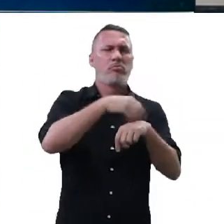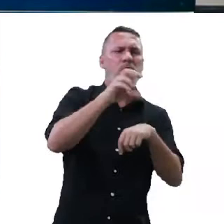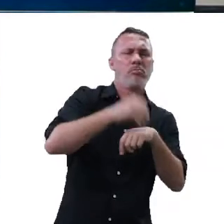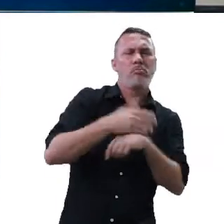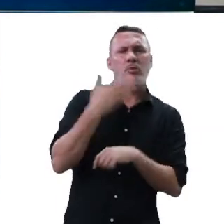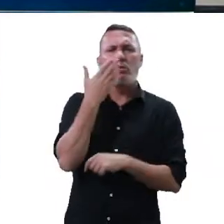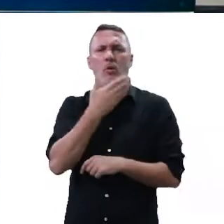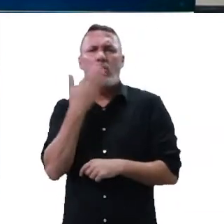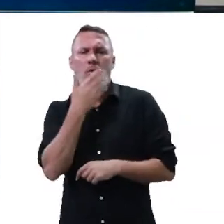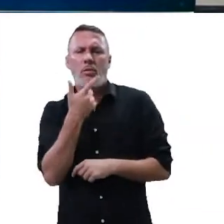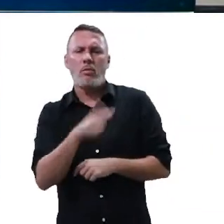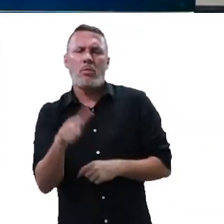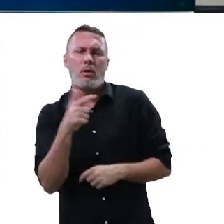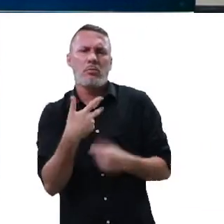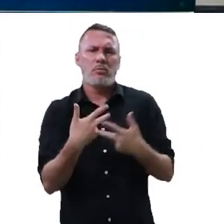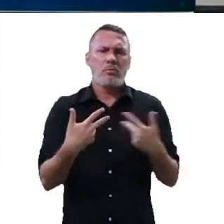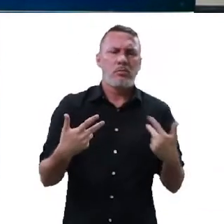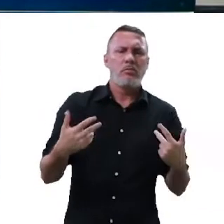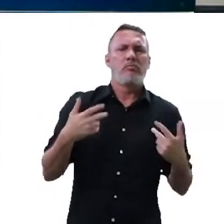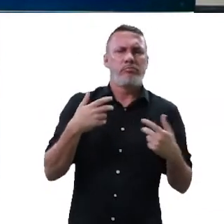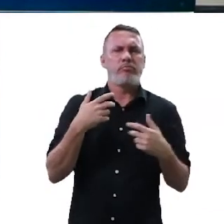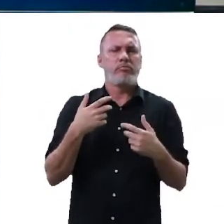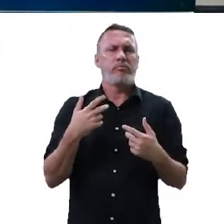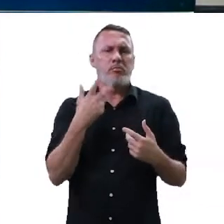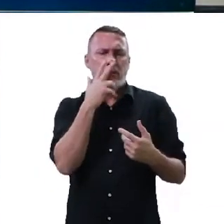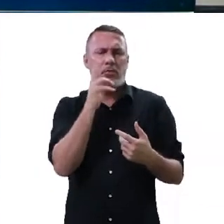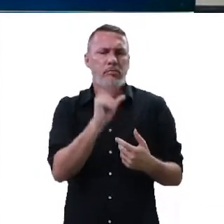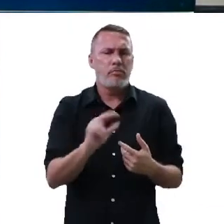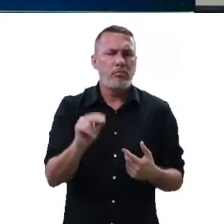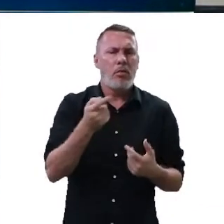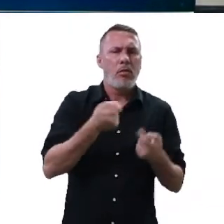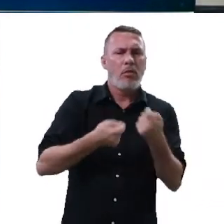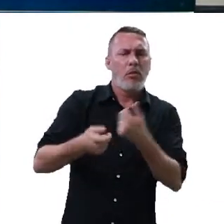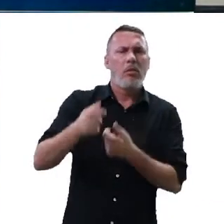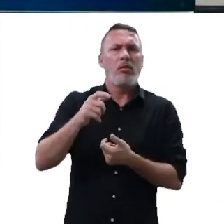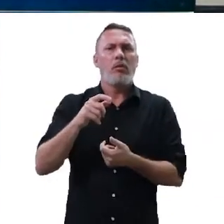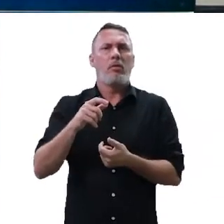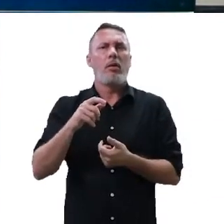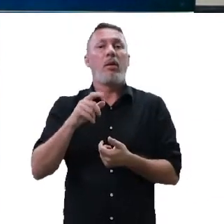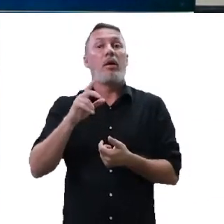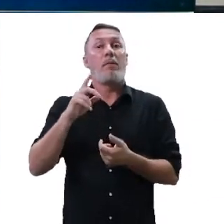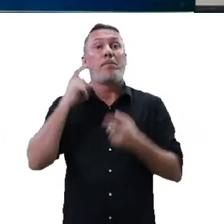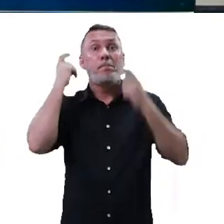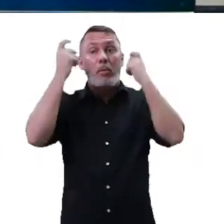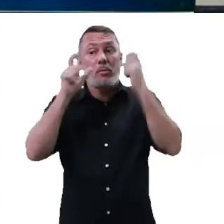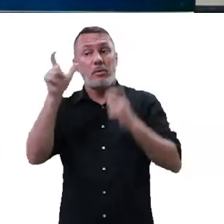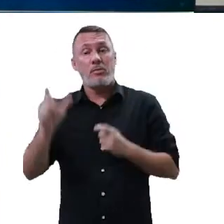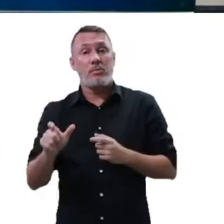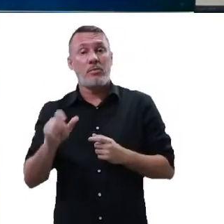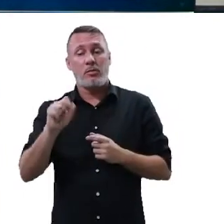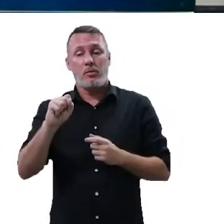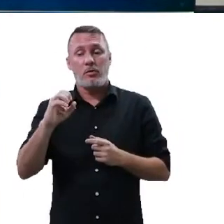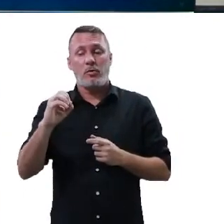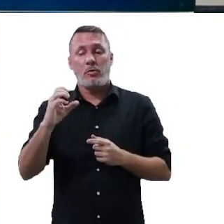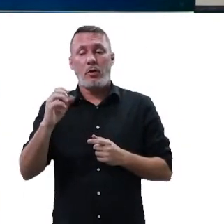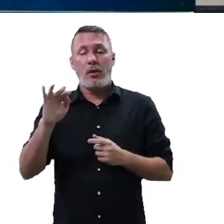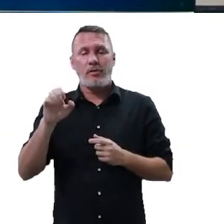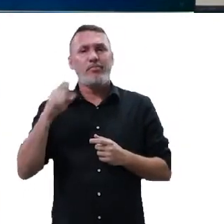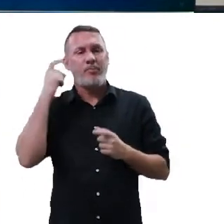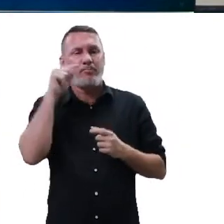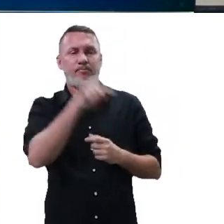na técnica da oratória. Então, e aí a grande preocupação, como eu já contei, do